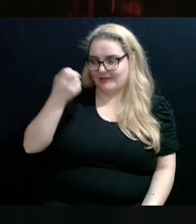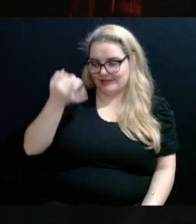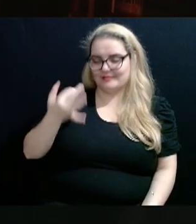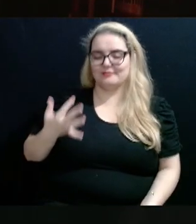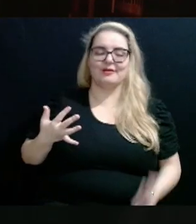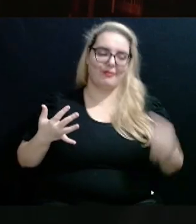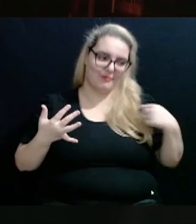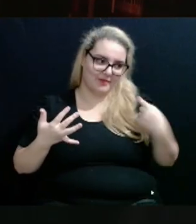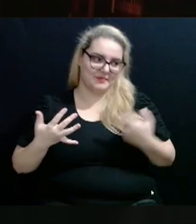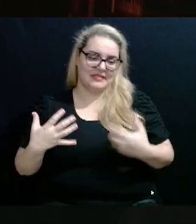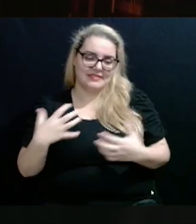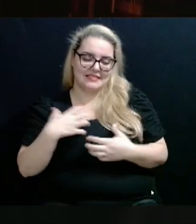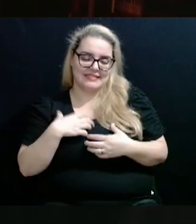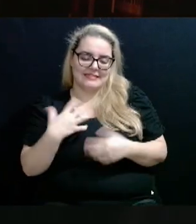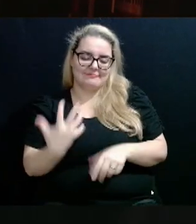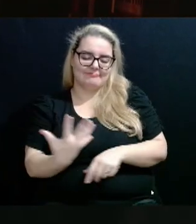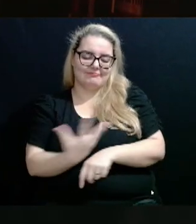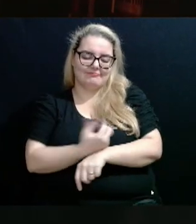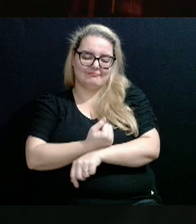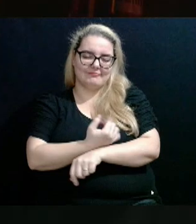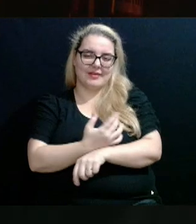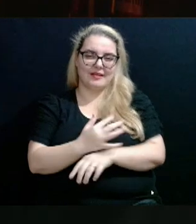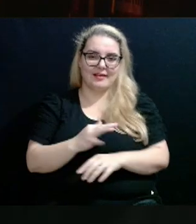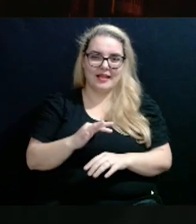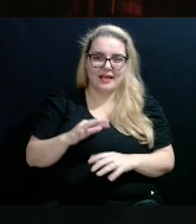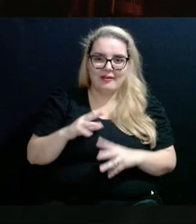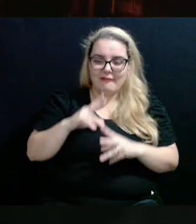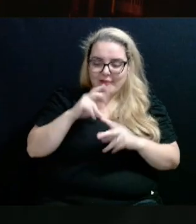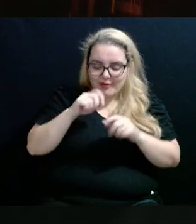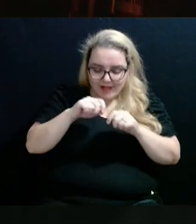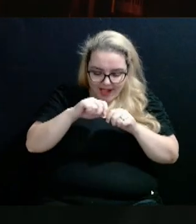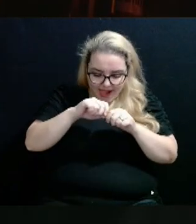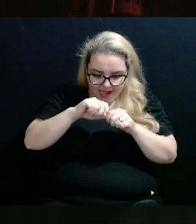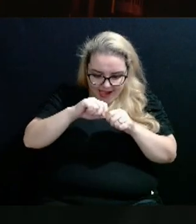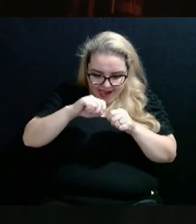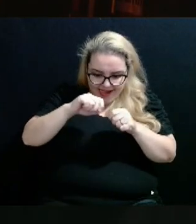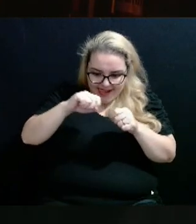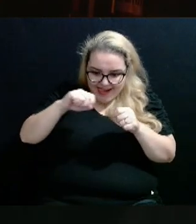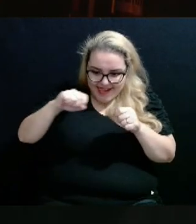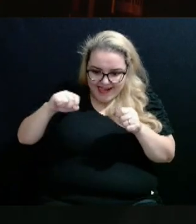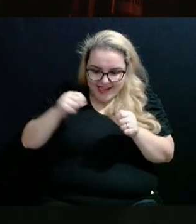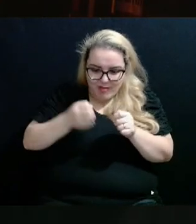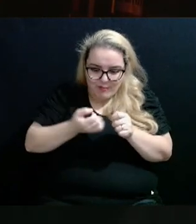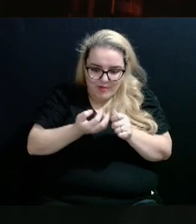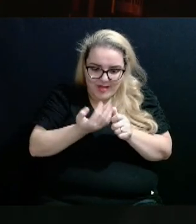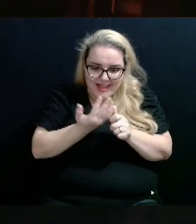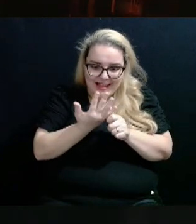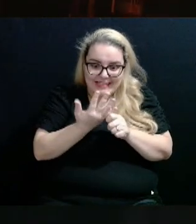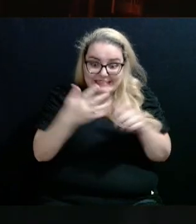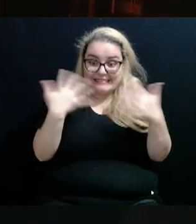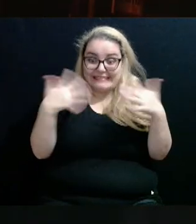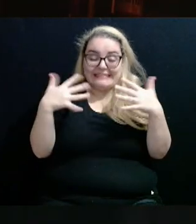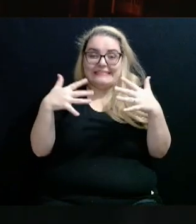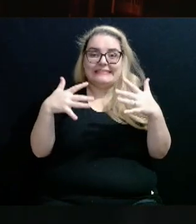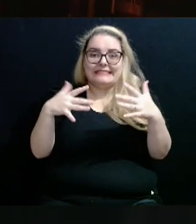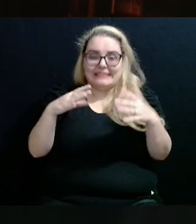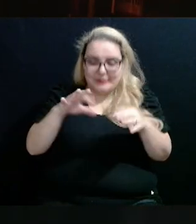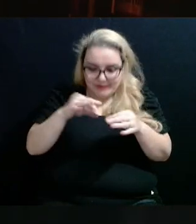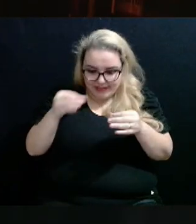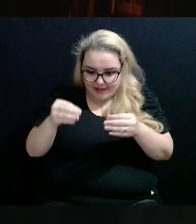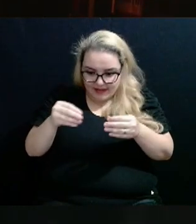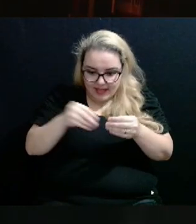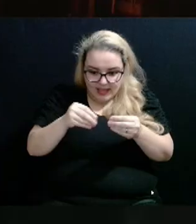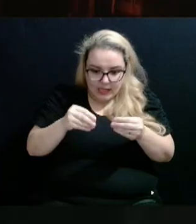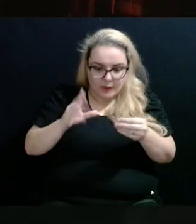os pacotinhos, né? E completar álbuns. Nossa, gente, abrir o pacotinho da figurinha dá uma sensação